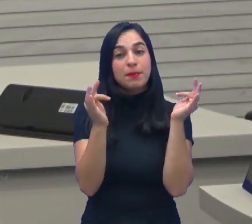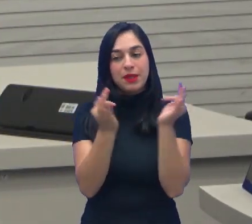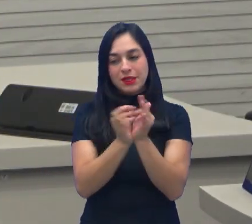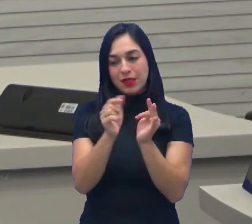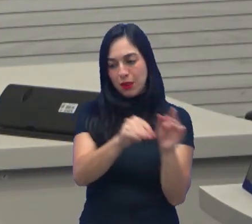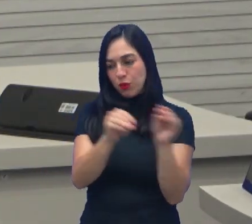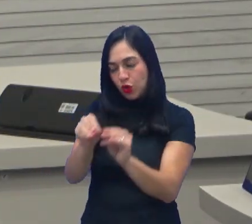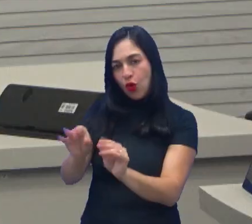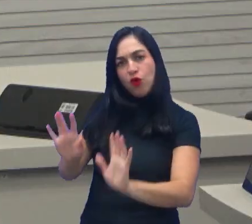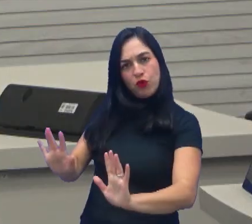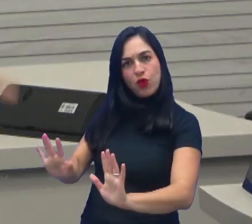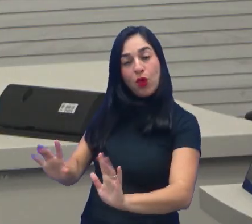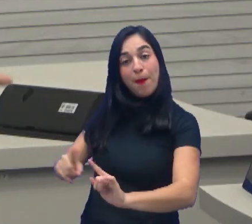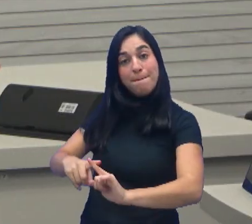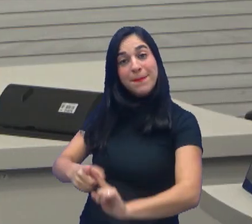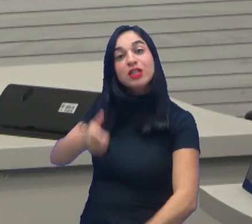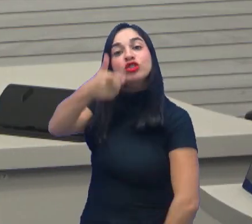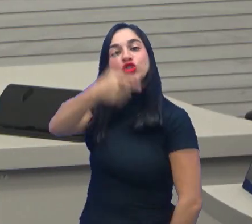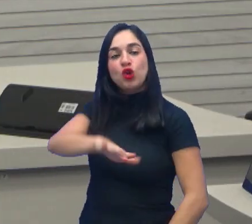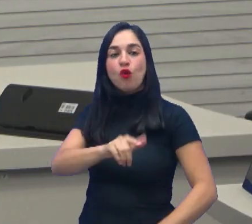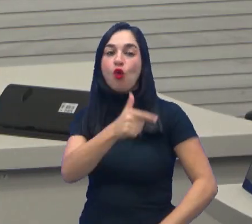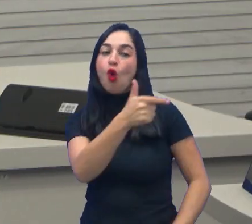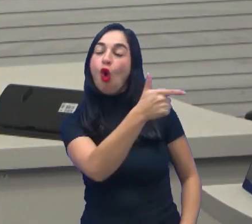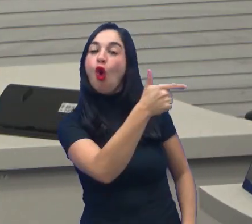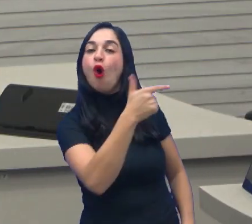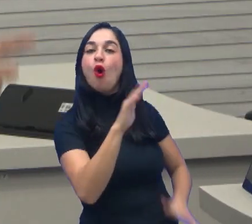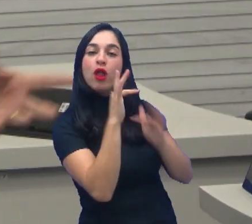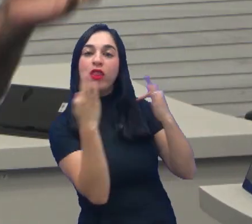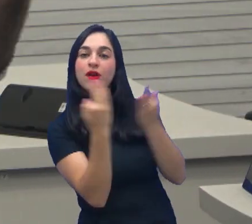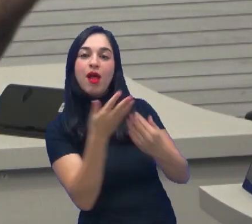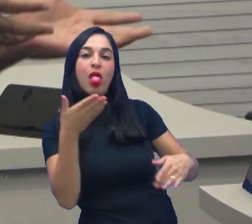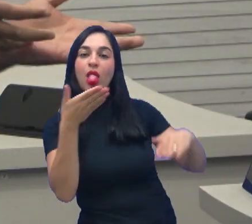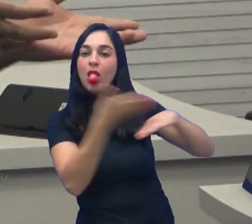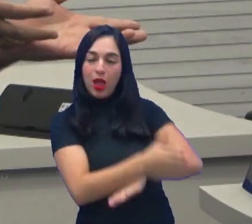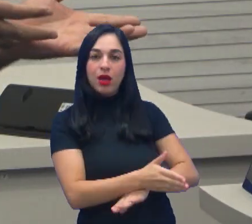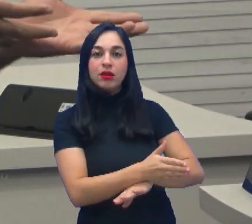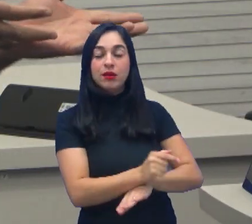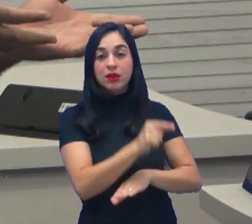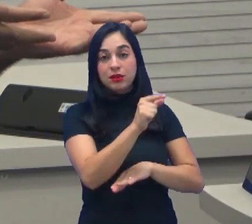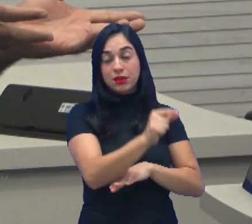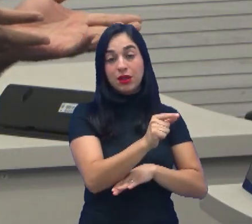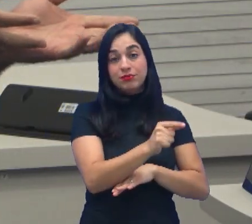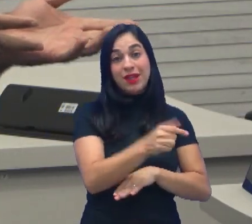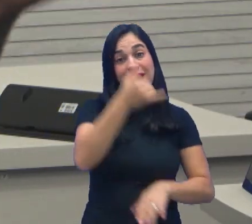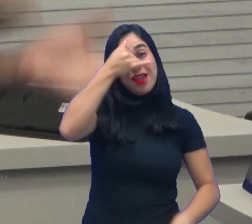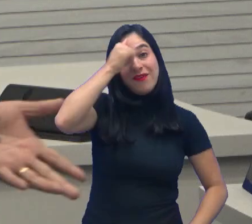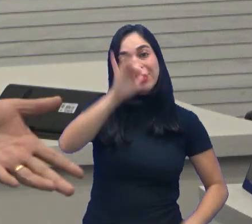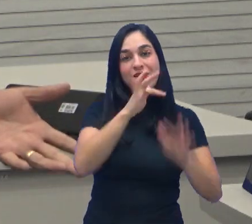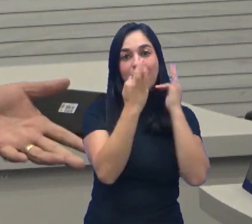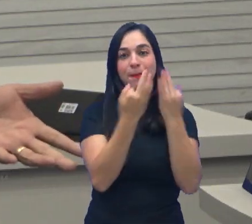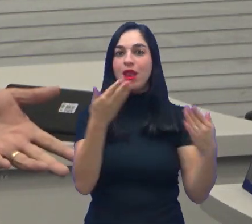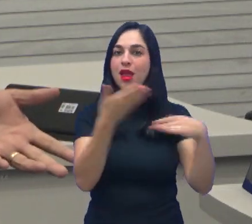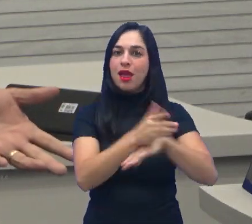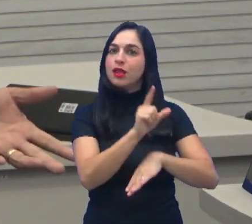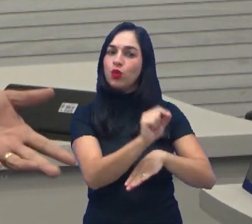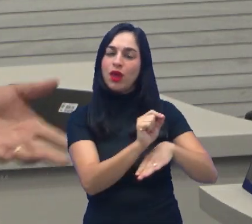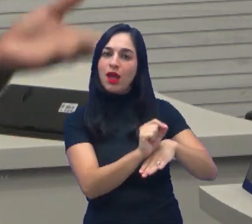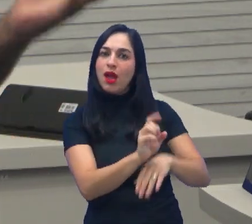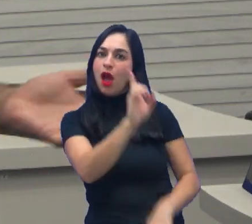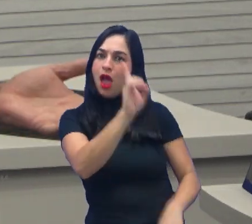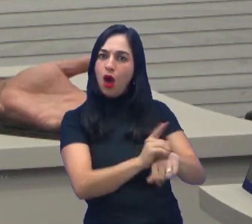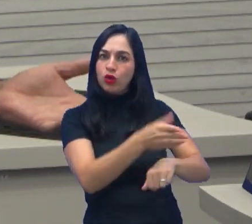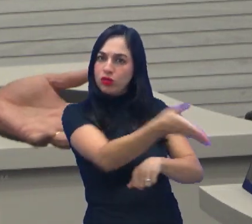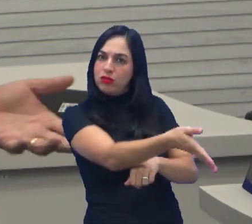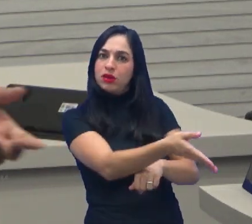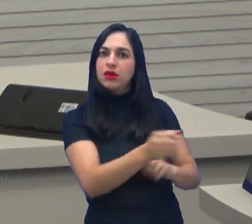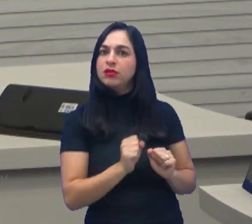voltaram a ocupar aquela área. Quem deveria cercear e impedir que aquelas famílias estivessem lá hoje é o dono da área, tá certo? É o